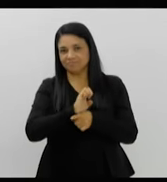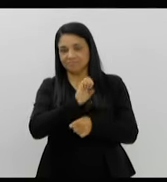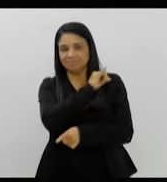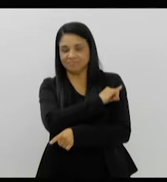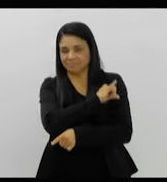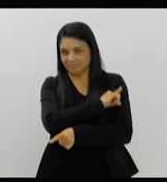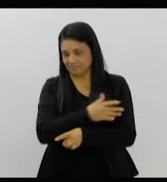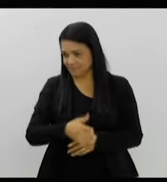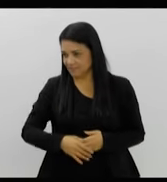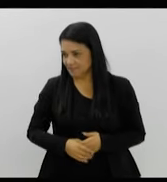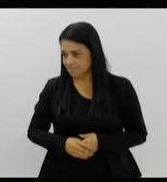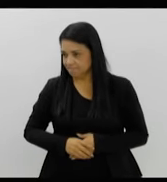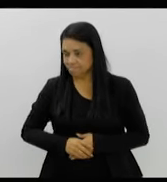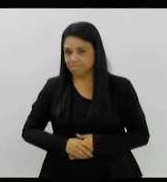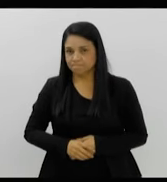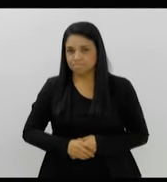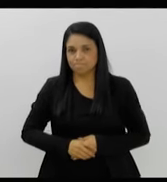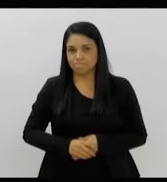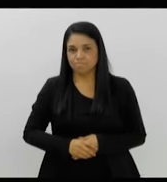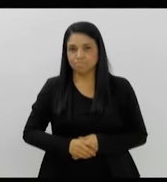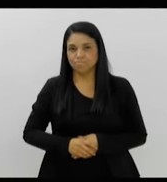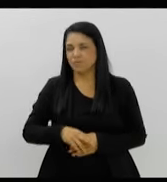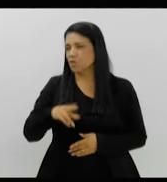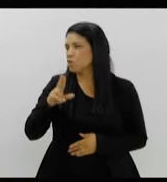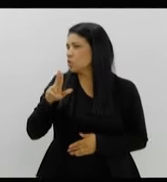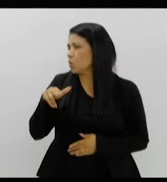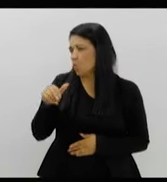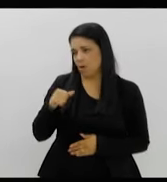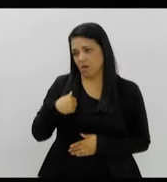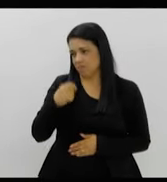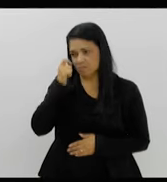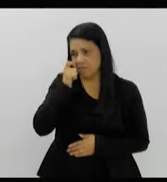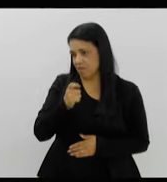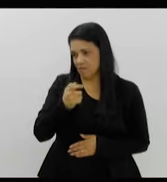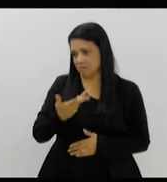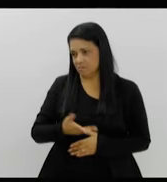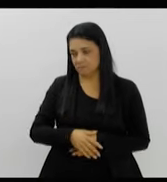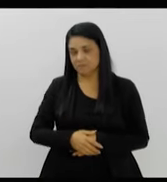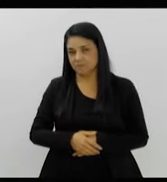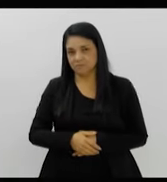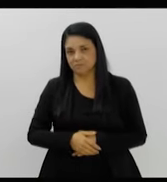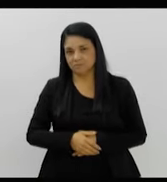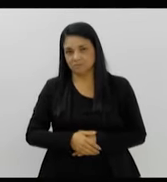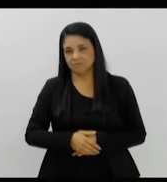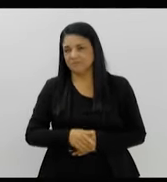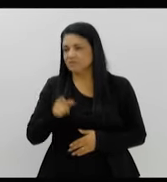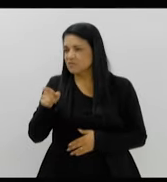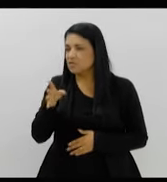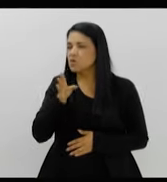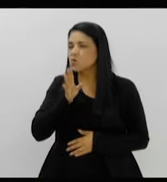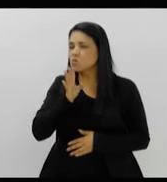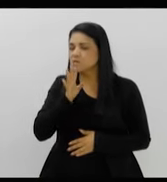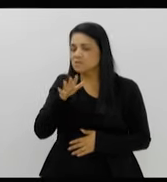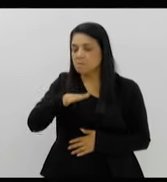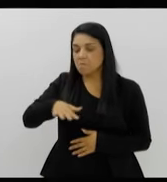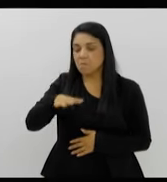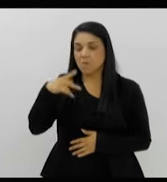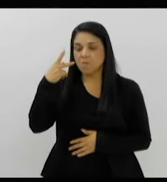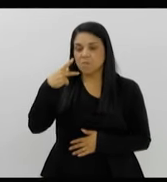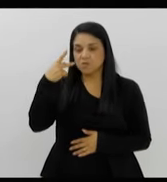de Janeiro nunca foram você é conhecido no meio político como